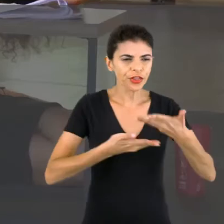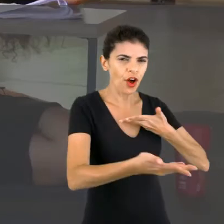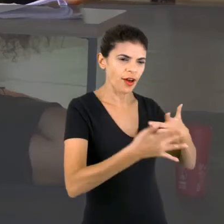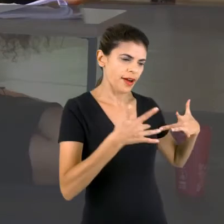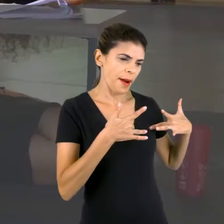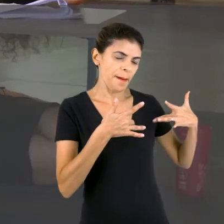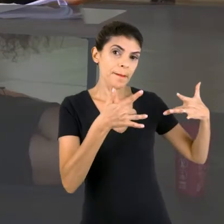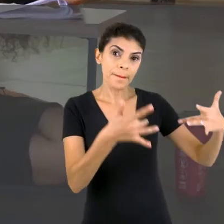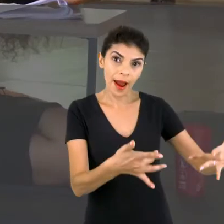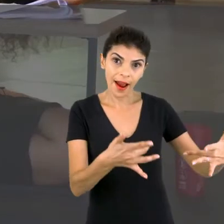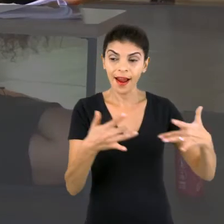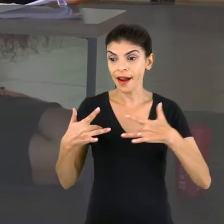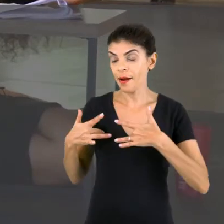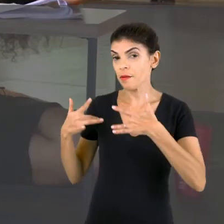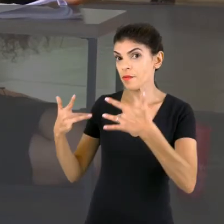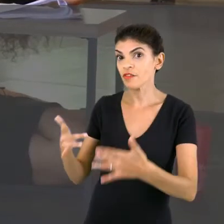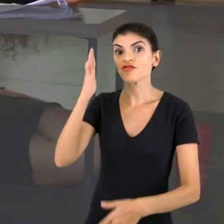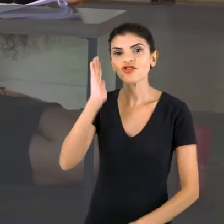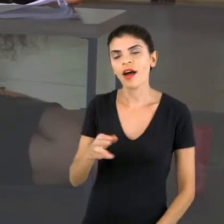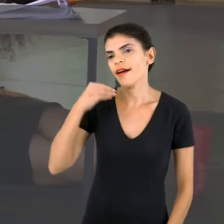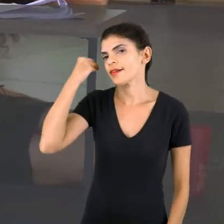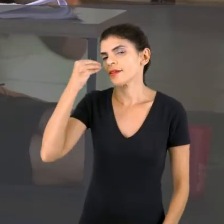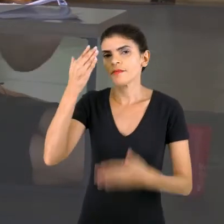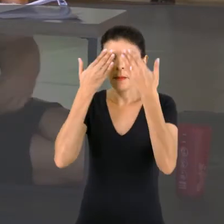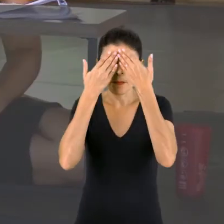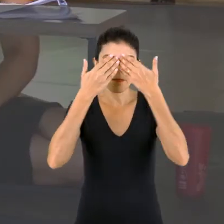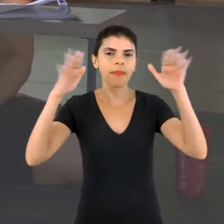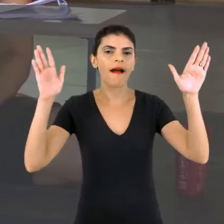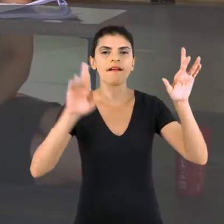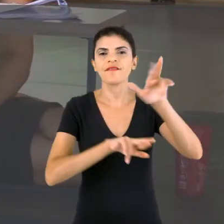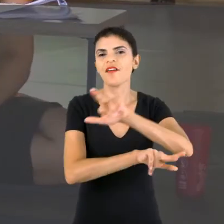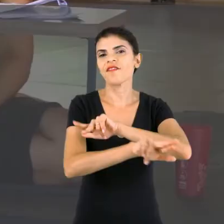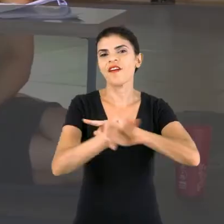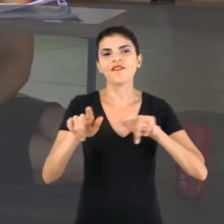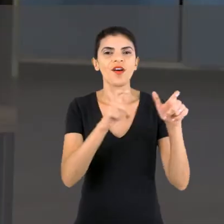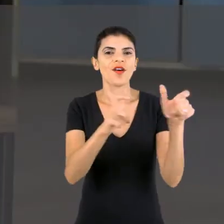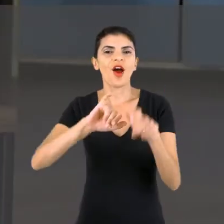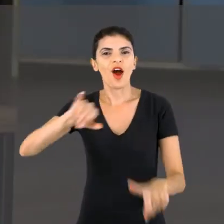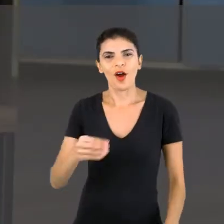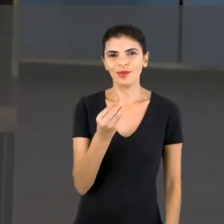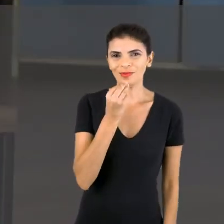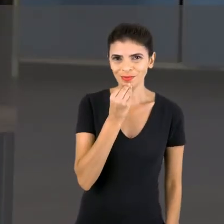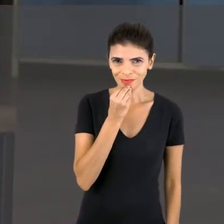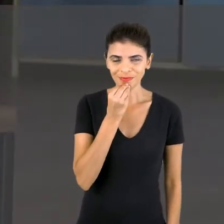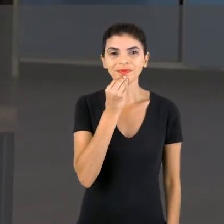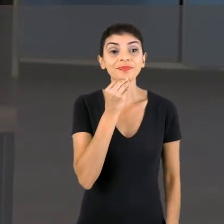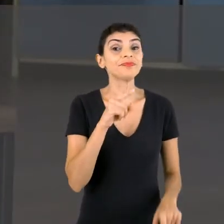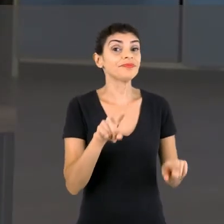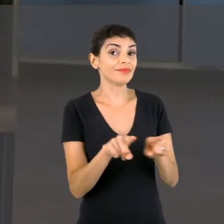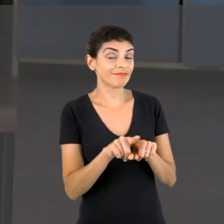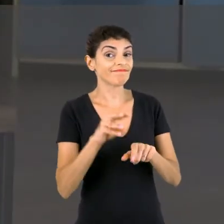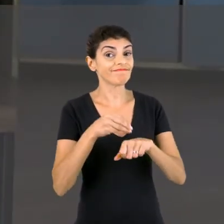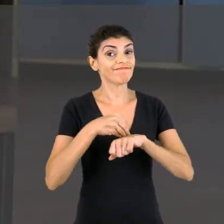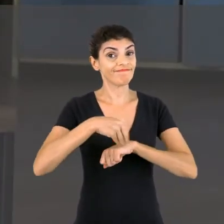de generosidade para a gente abriram muitas portas, né? E eu queria pontuar mais uma coisa,